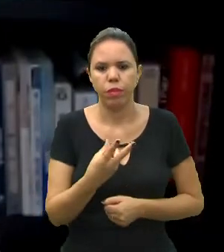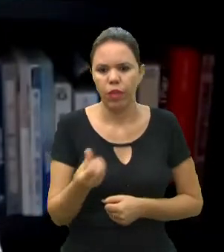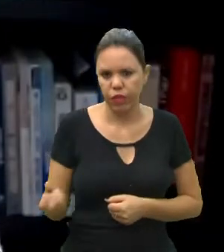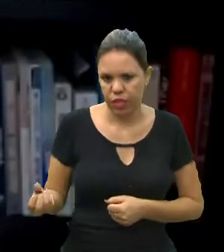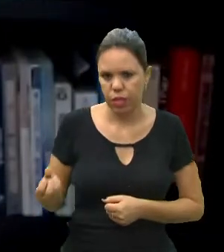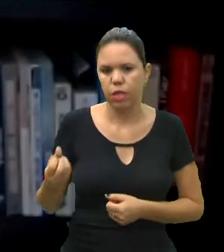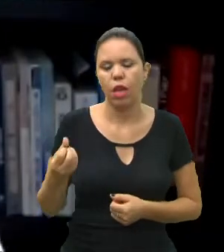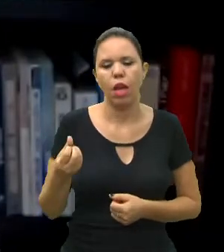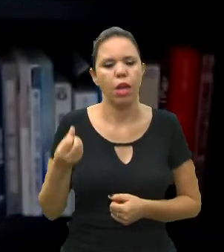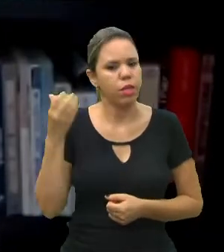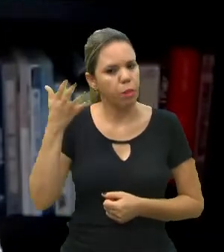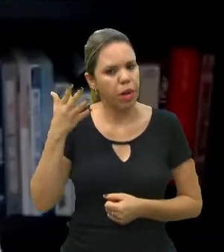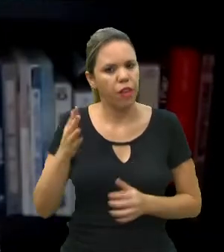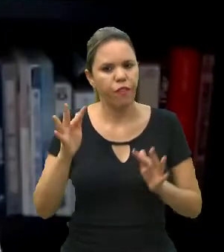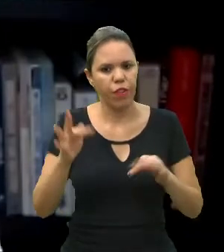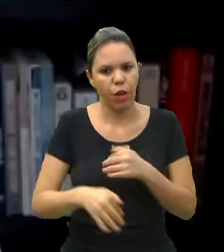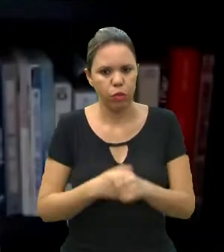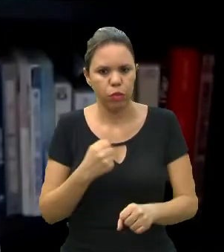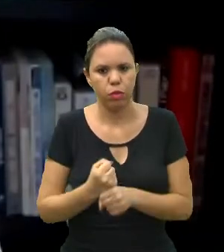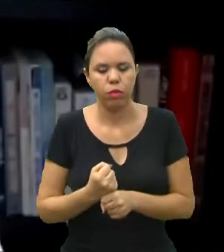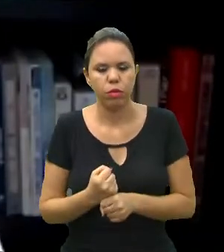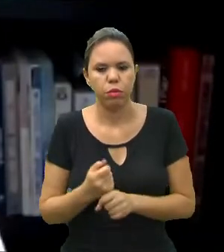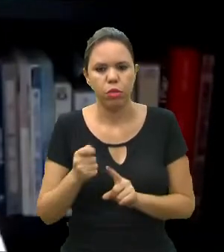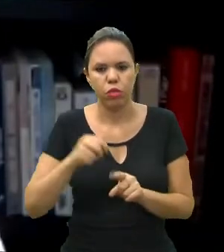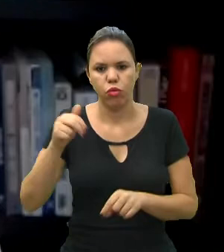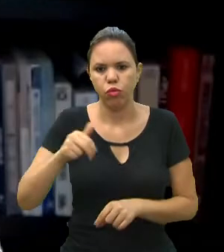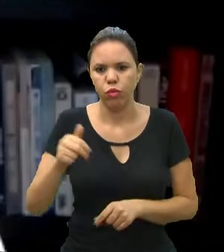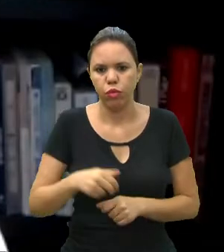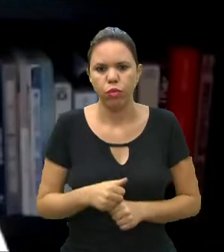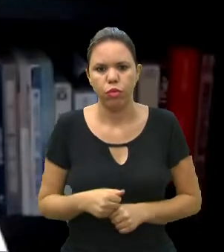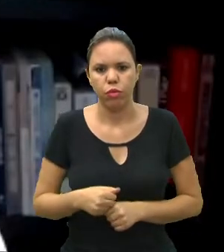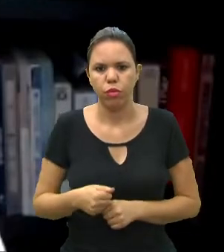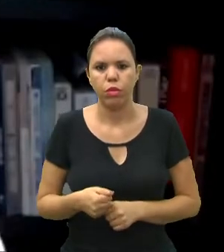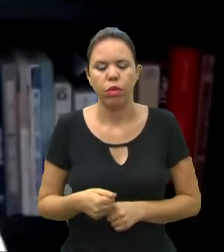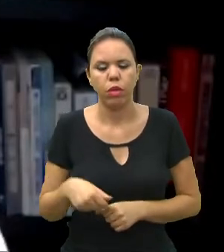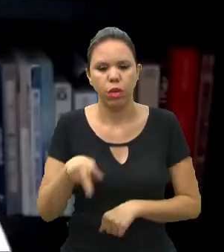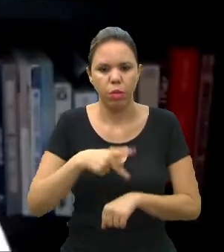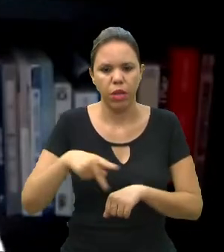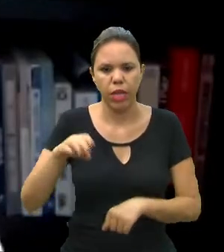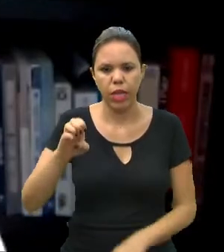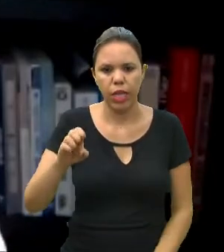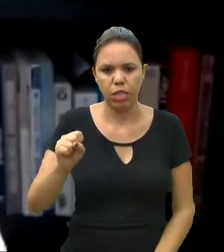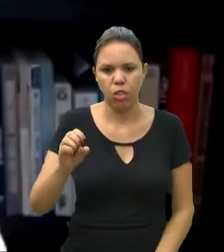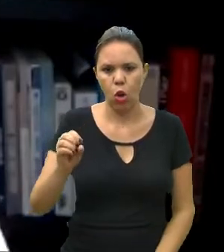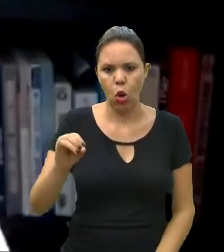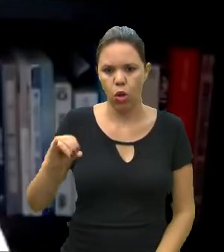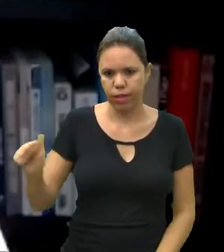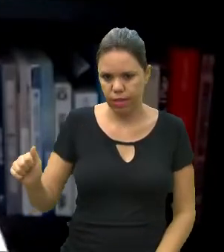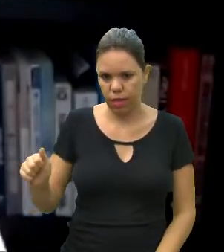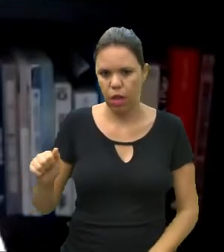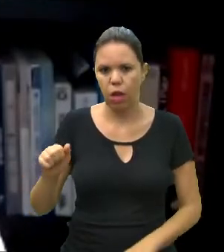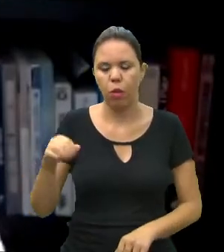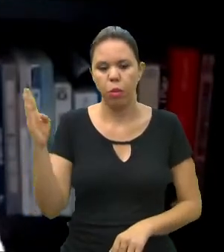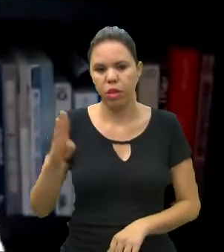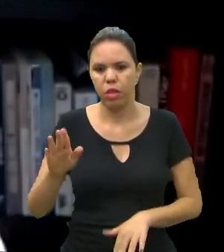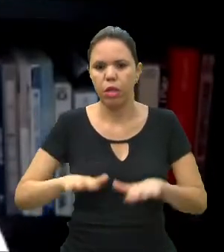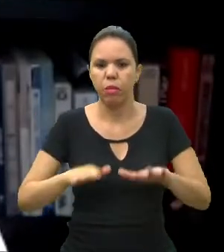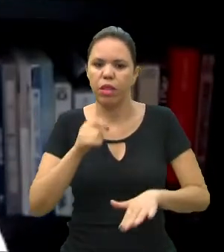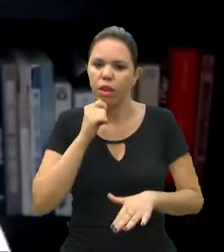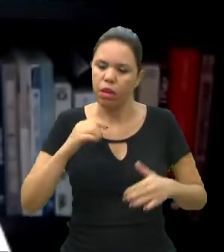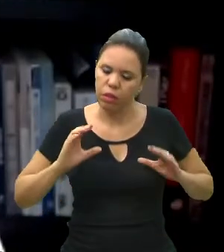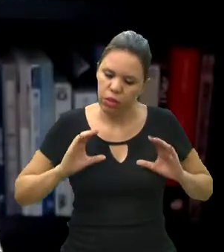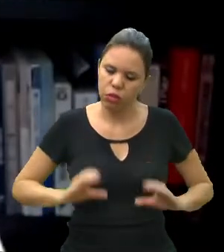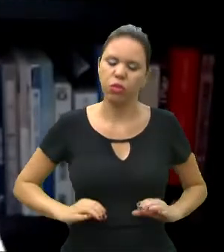COP26 vai ser realizado somente no final do ano, em novembro, lá na Escócia, eu acredito que o Brasil,